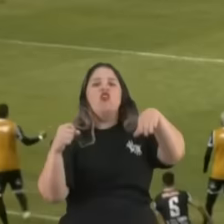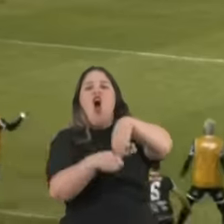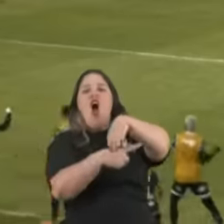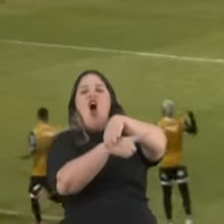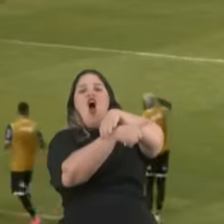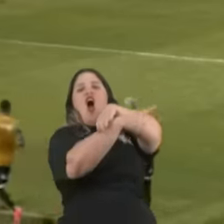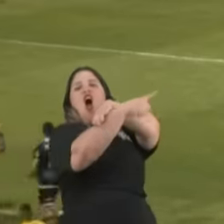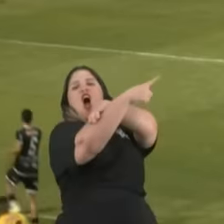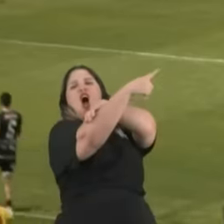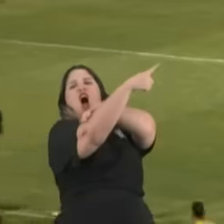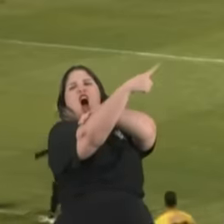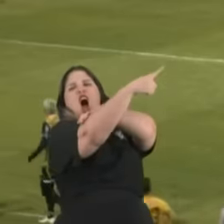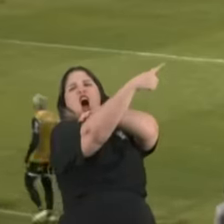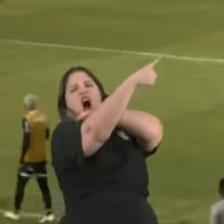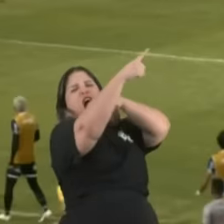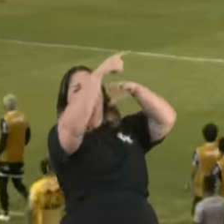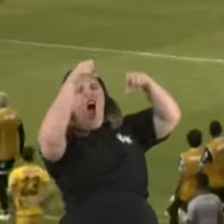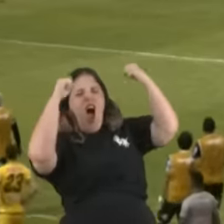gol!